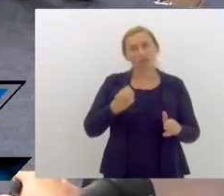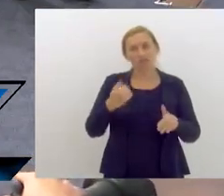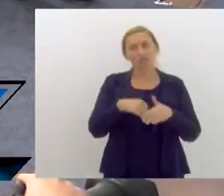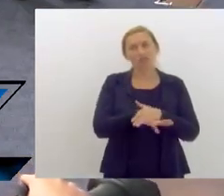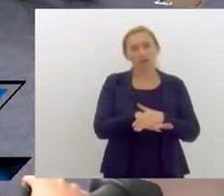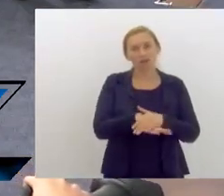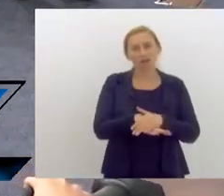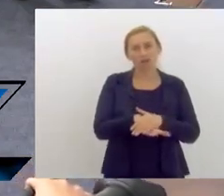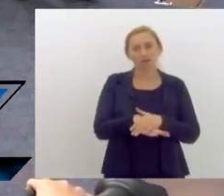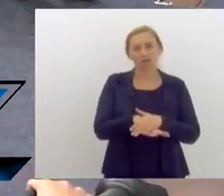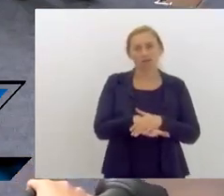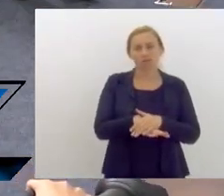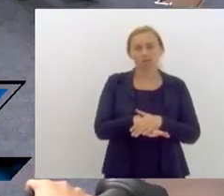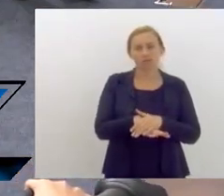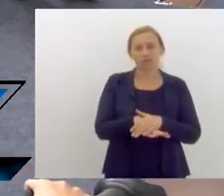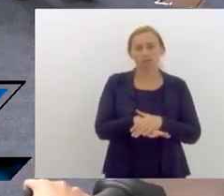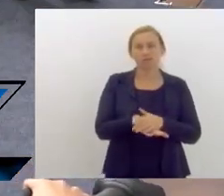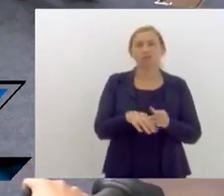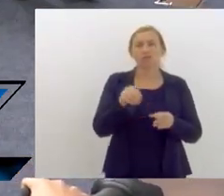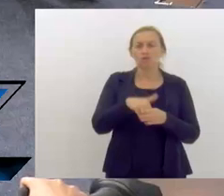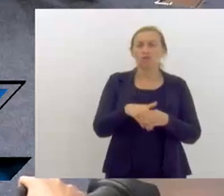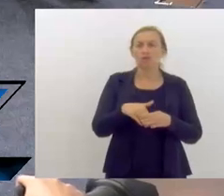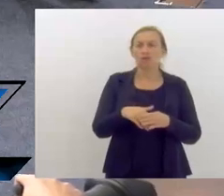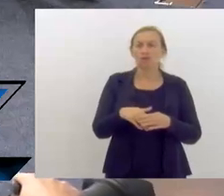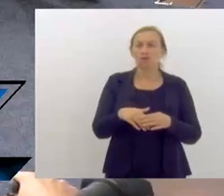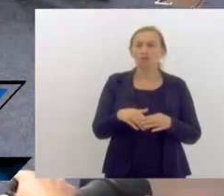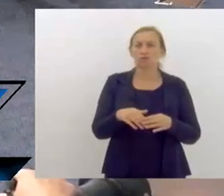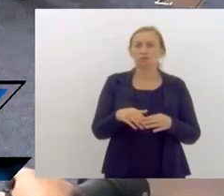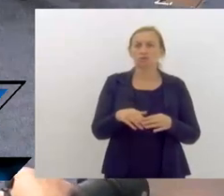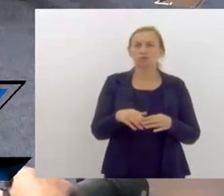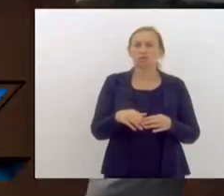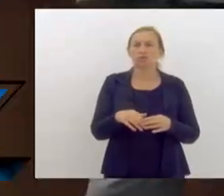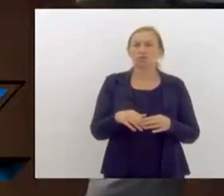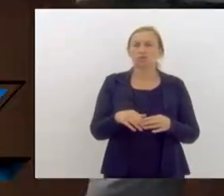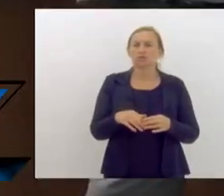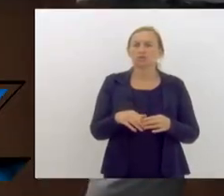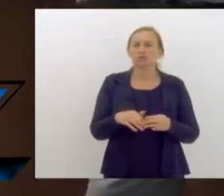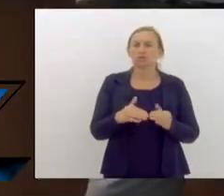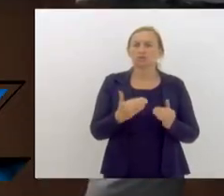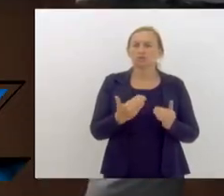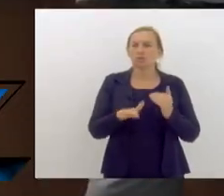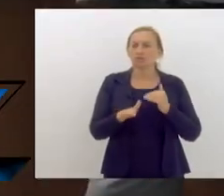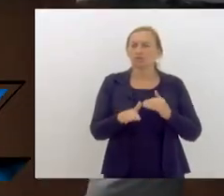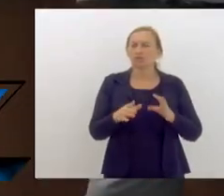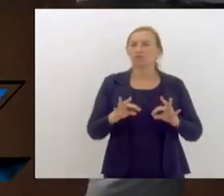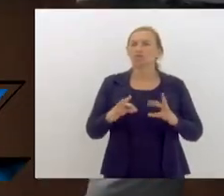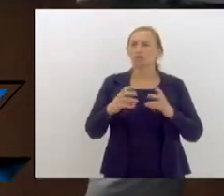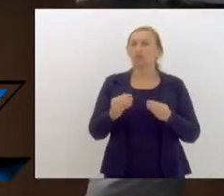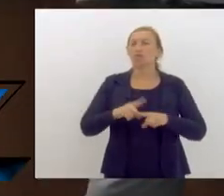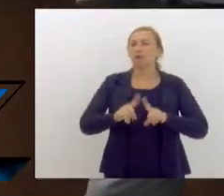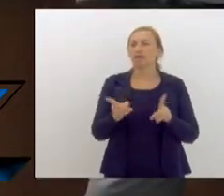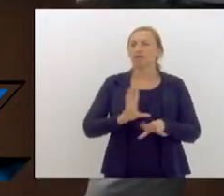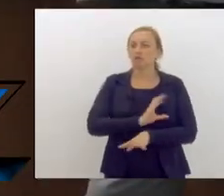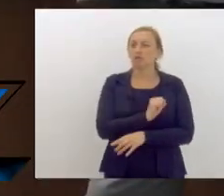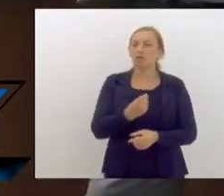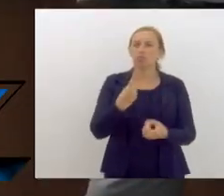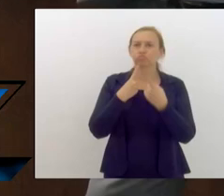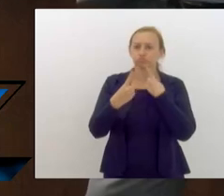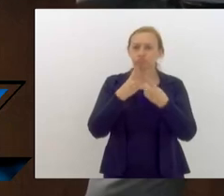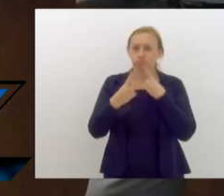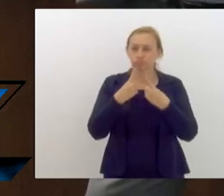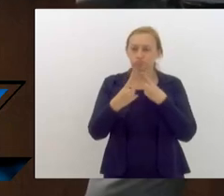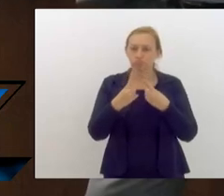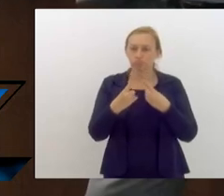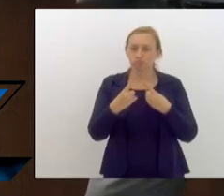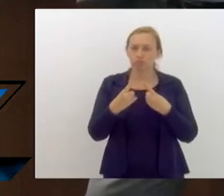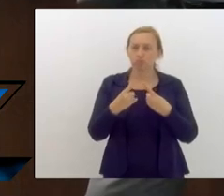arquivo uma vez que ele tomou voto negativo em todas as comissões temáticas mas ao amor ao debate a gente optou